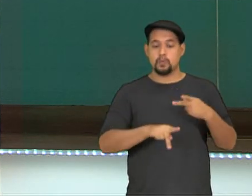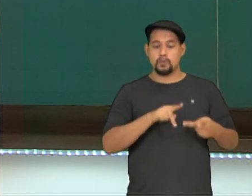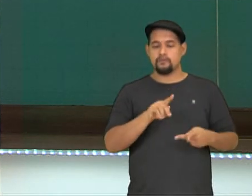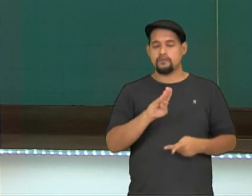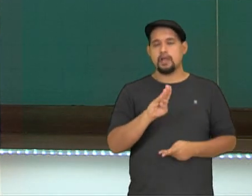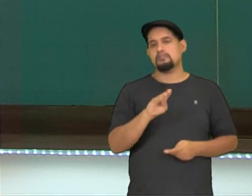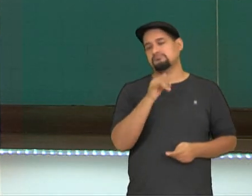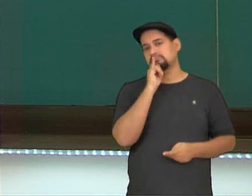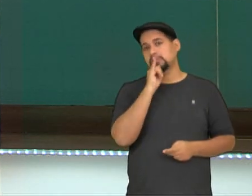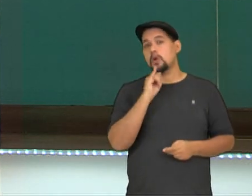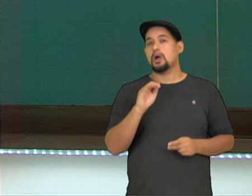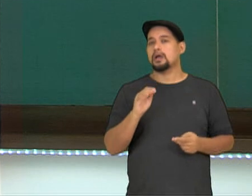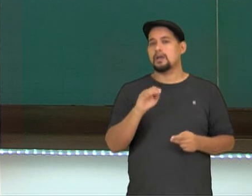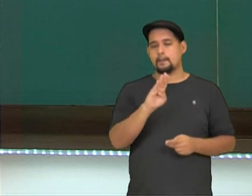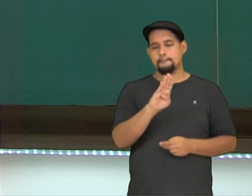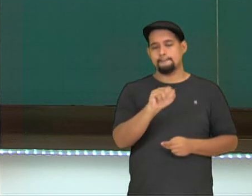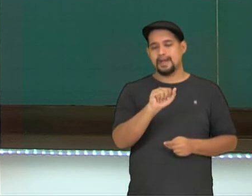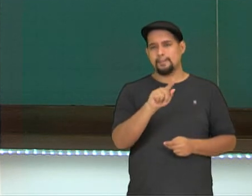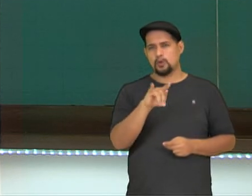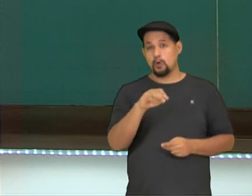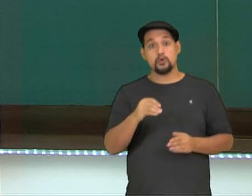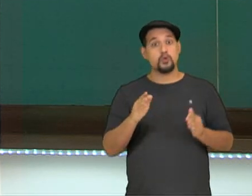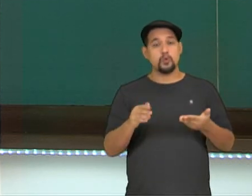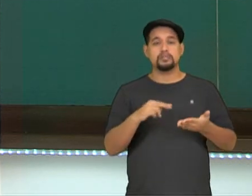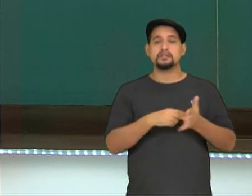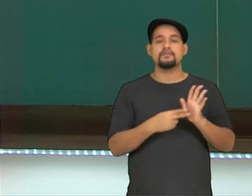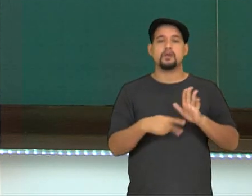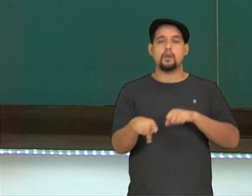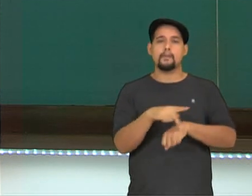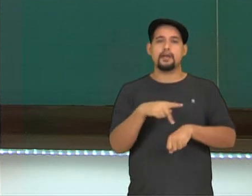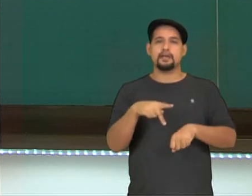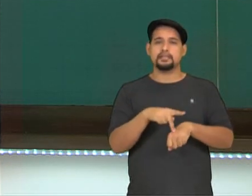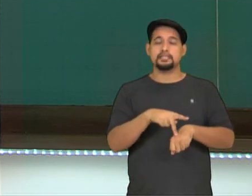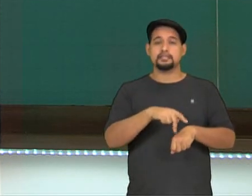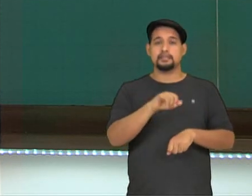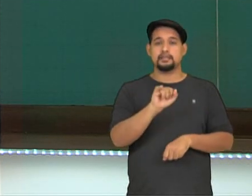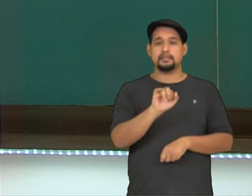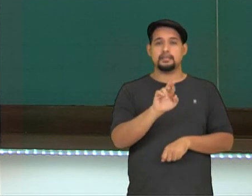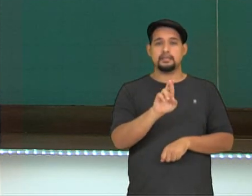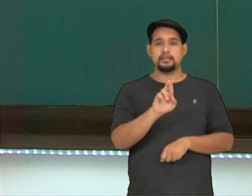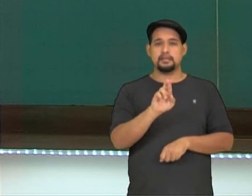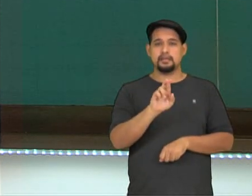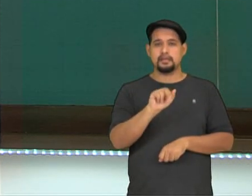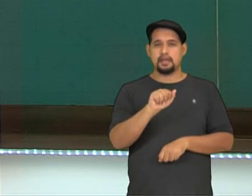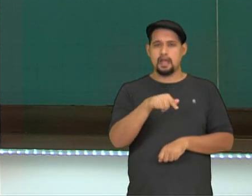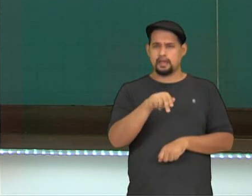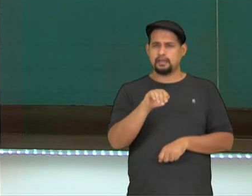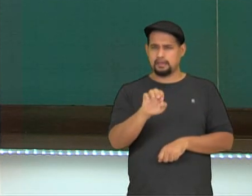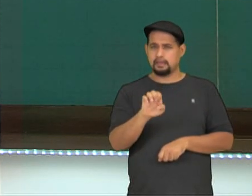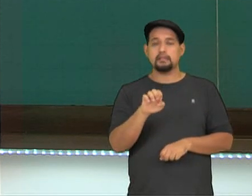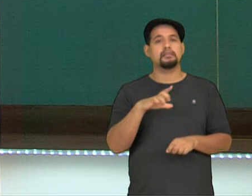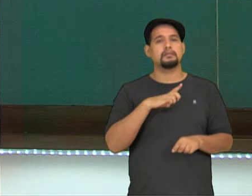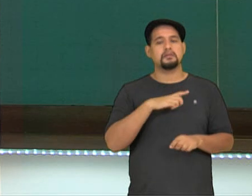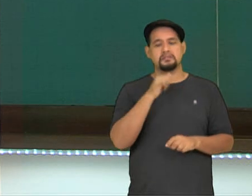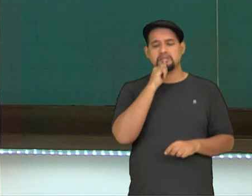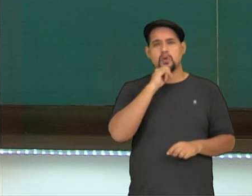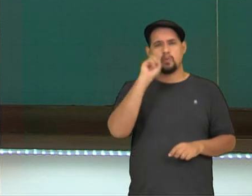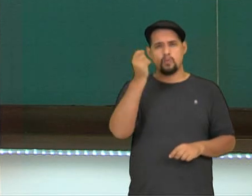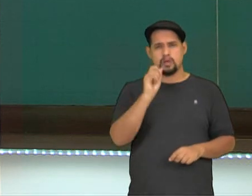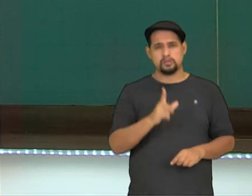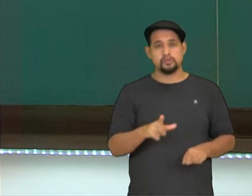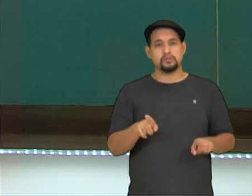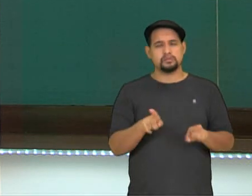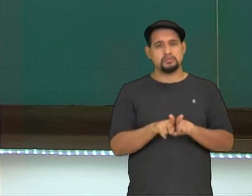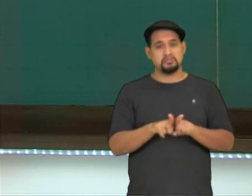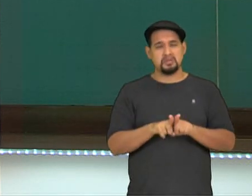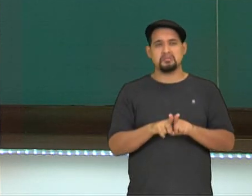Iraque. Dentro do Iraque, se vocês pesquisarem na internet, vocês vão ver vários portais enormes, que todos com muita atuação do azul. Inclusive,